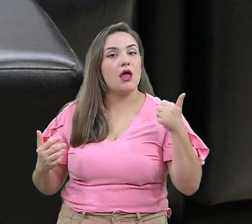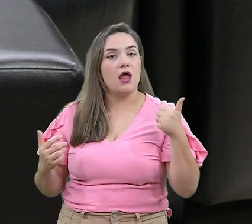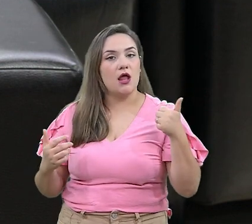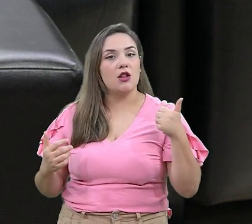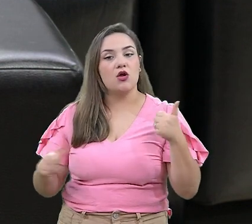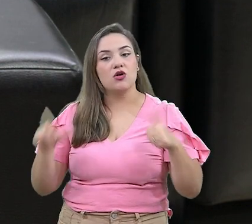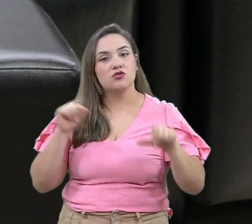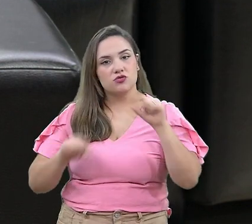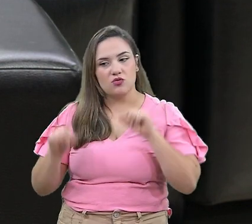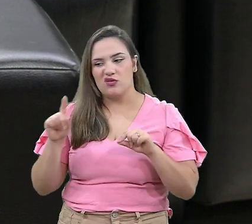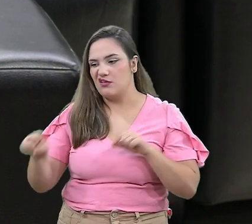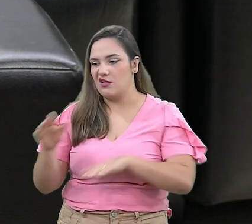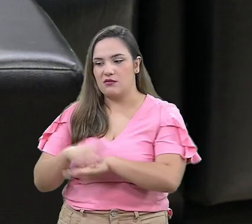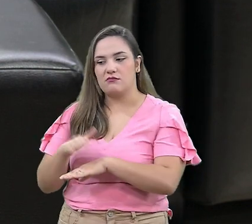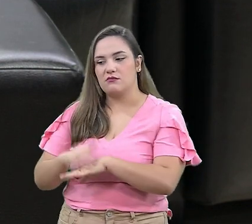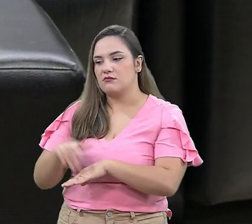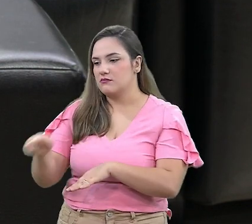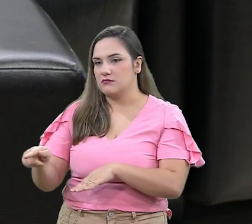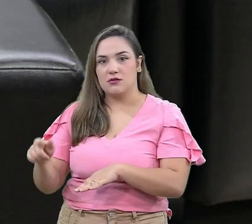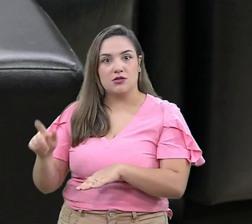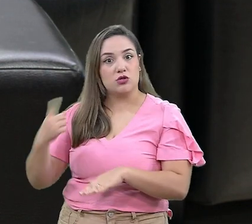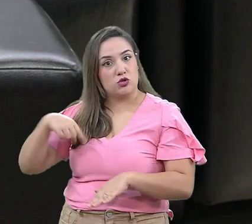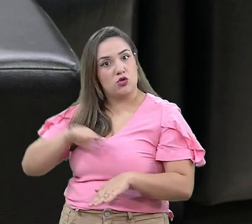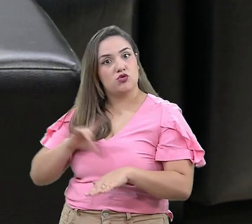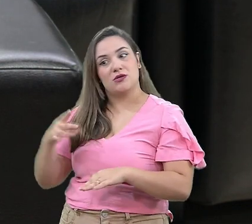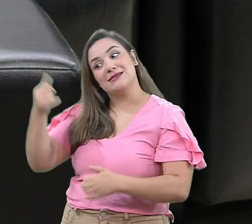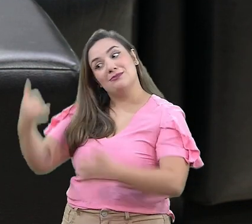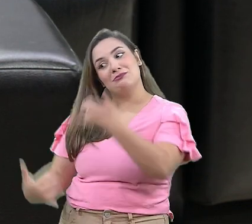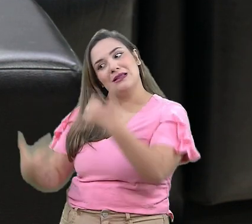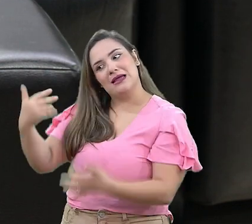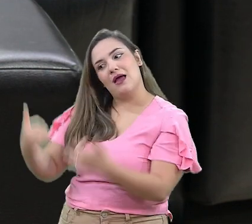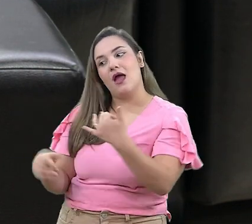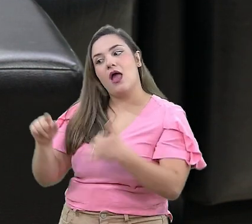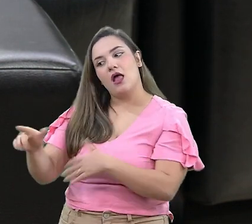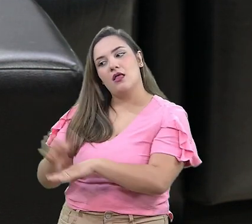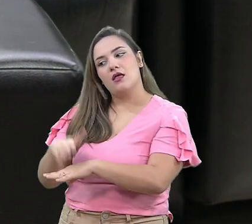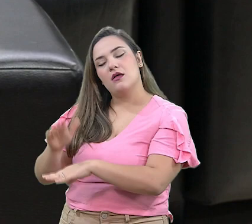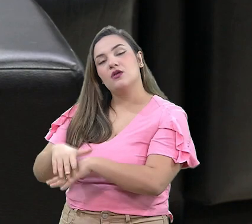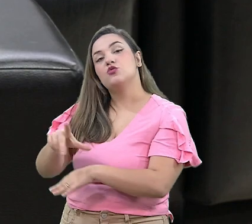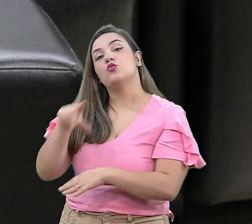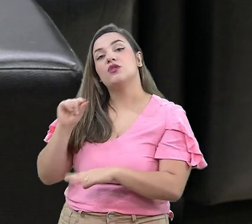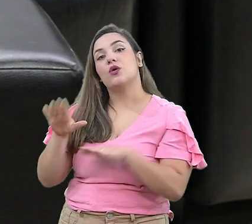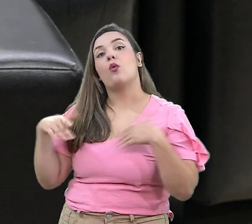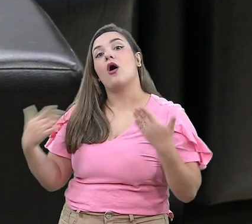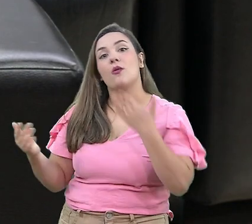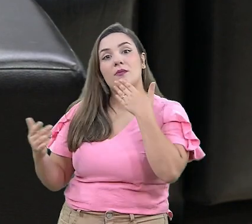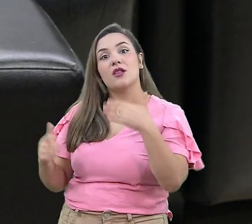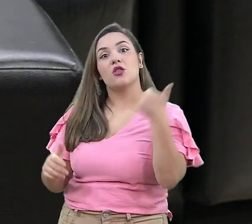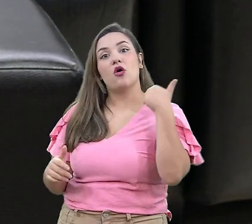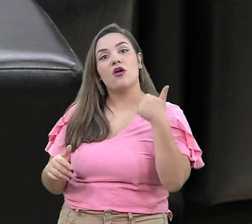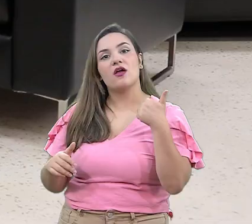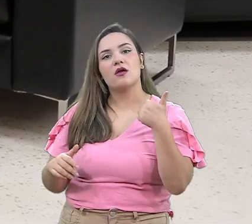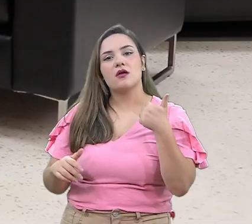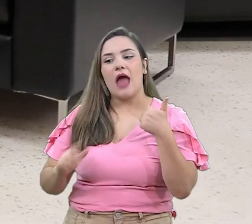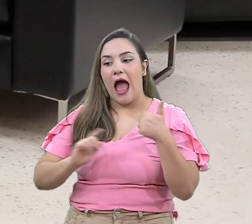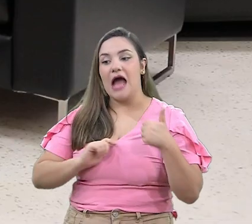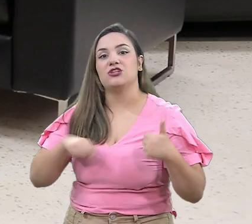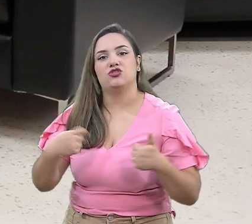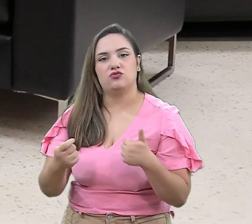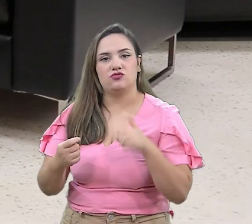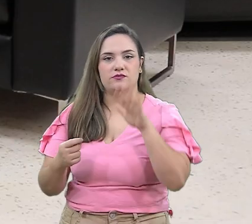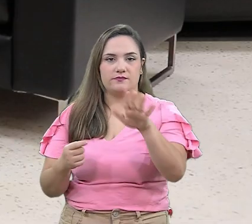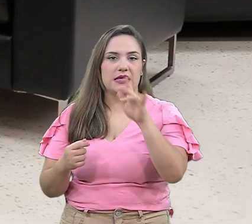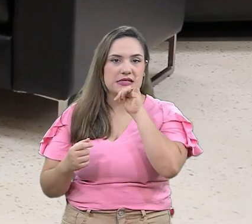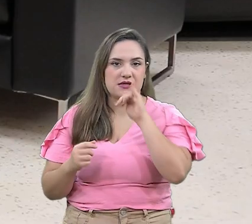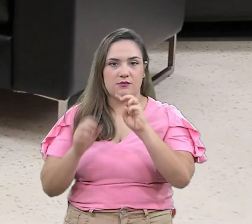em relação àquele fato é da pessoa que é supostamente ou é alvo desse assédio. Nós